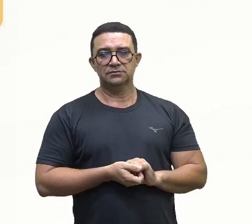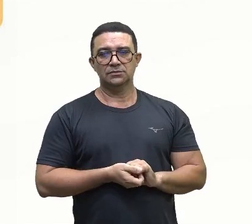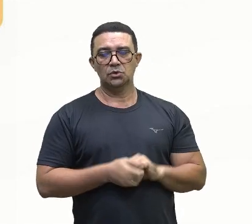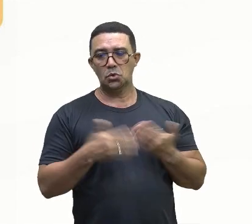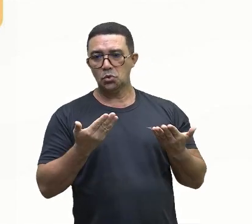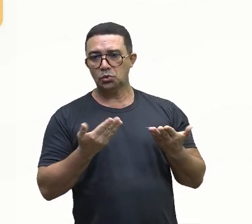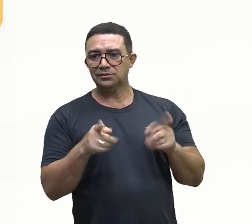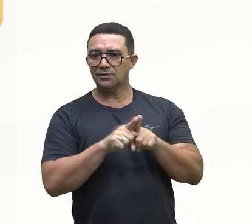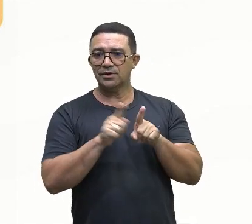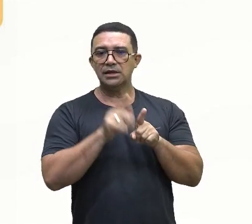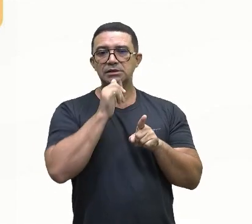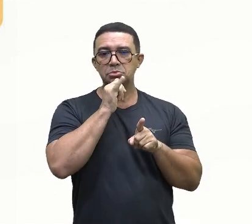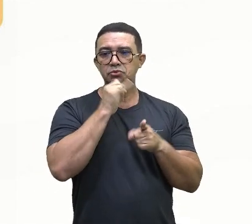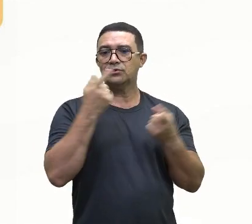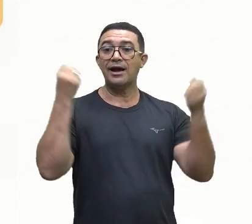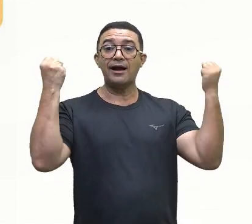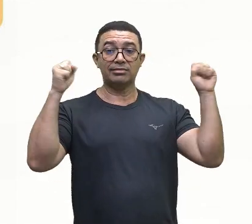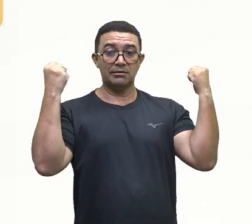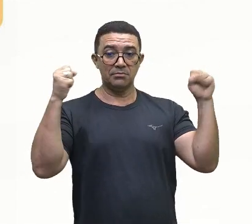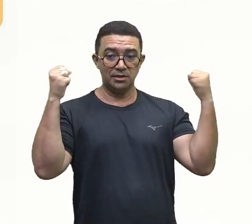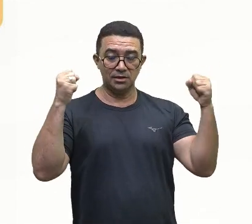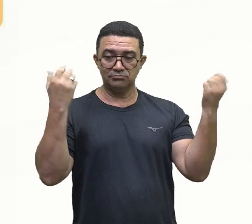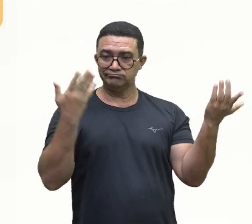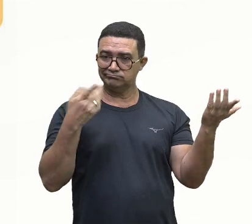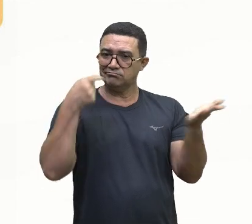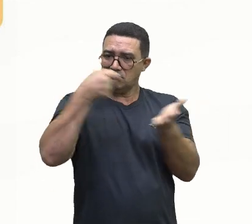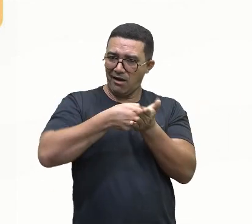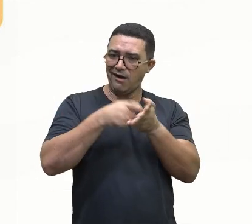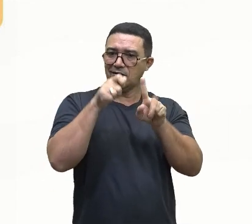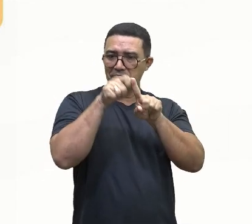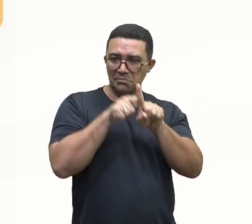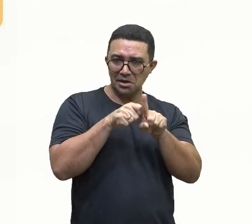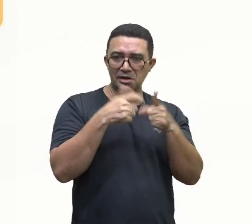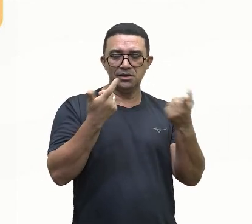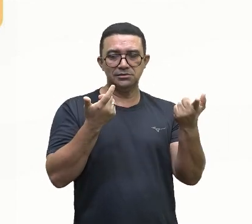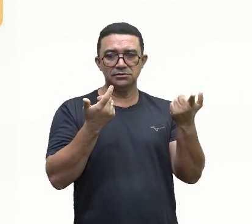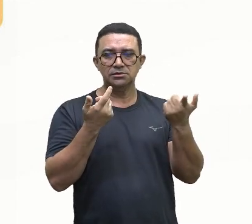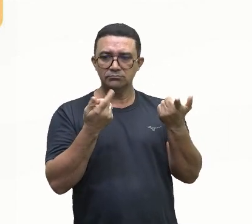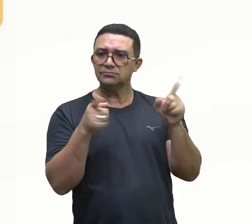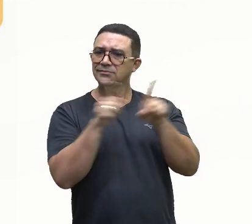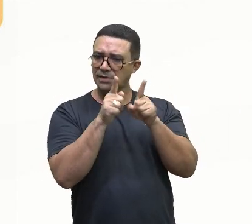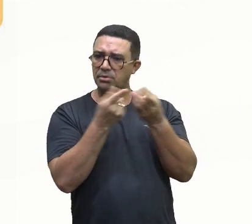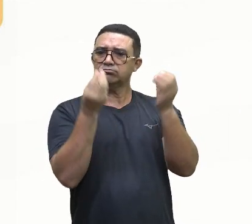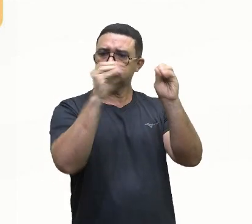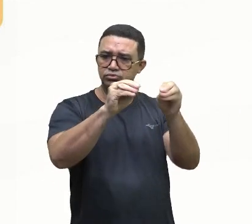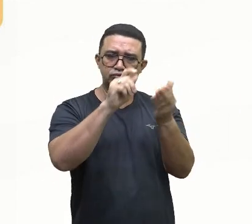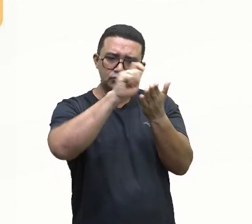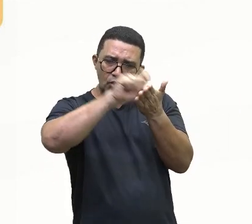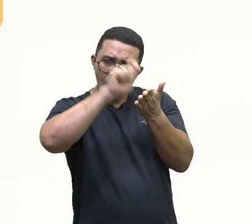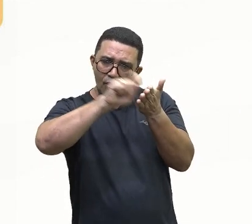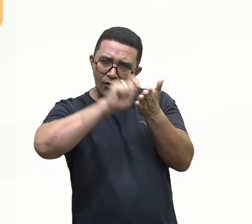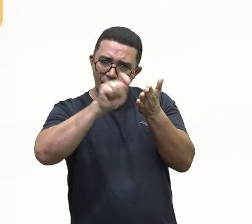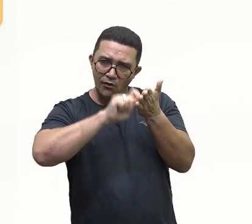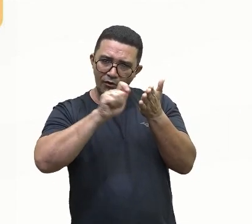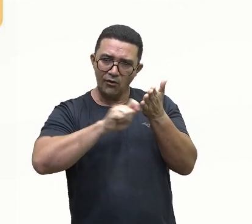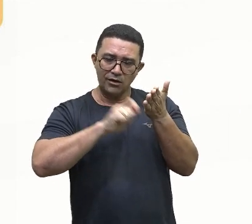Academia. Se você paga academia, você anota esse gasto também.